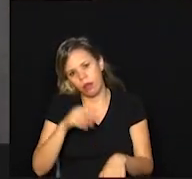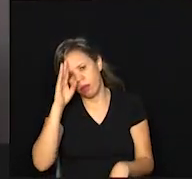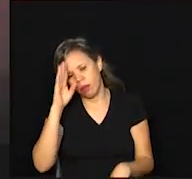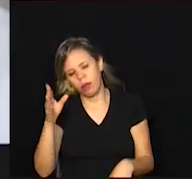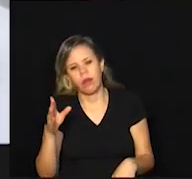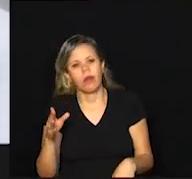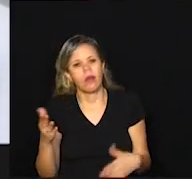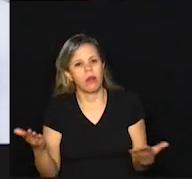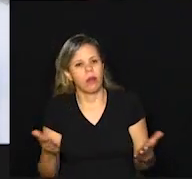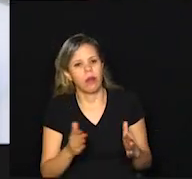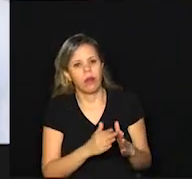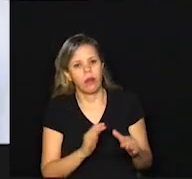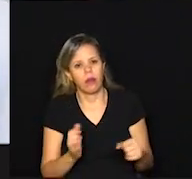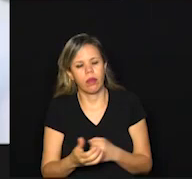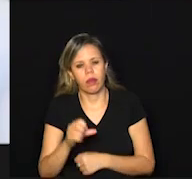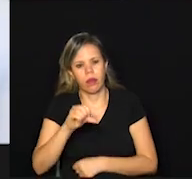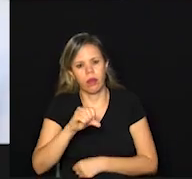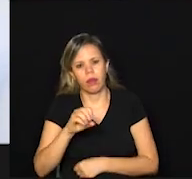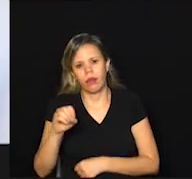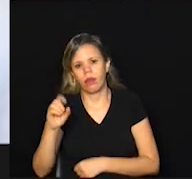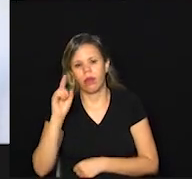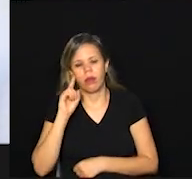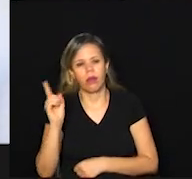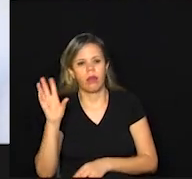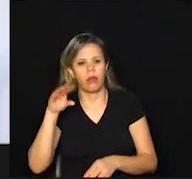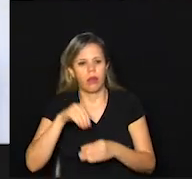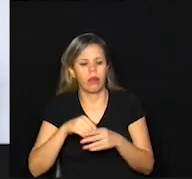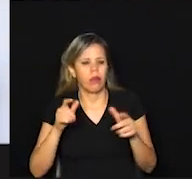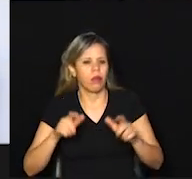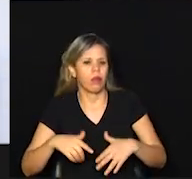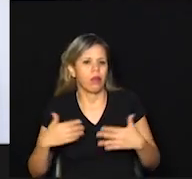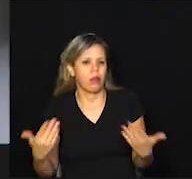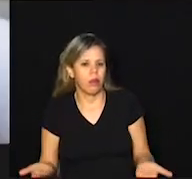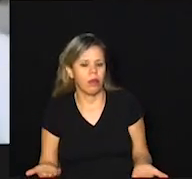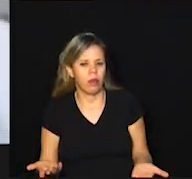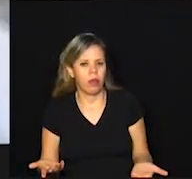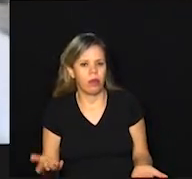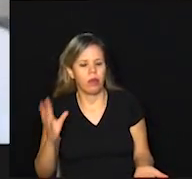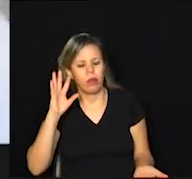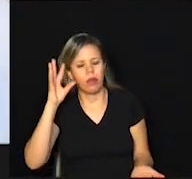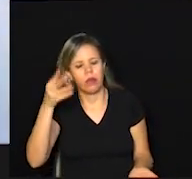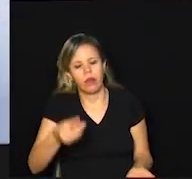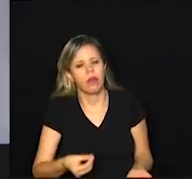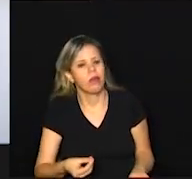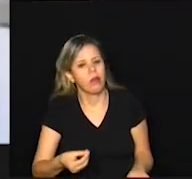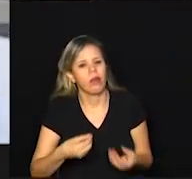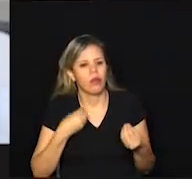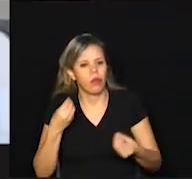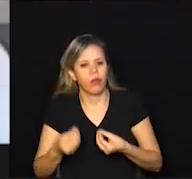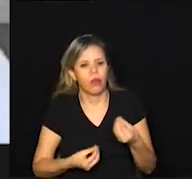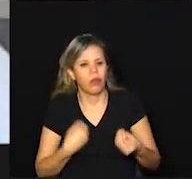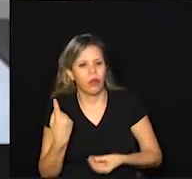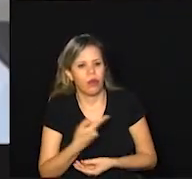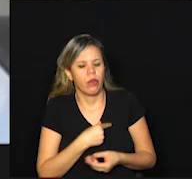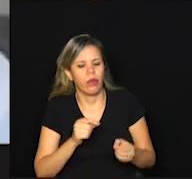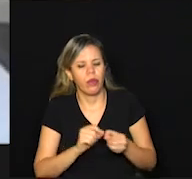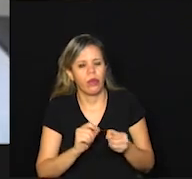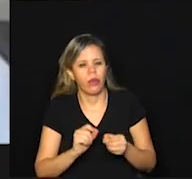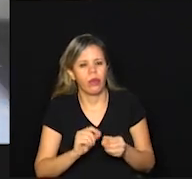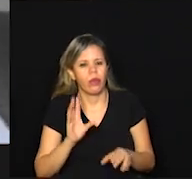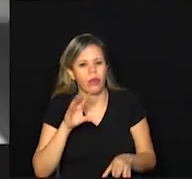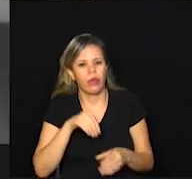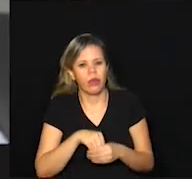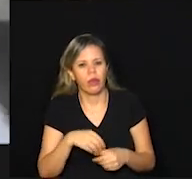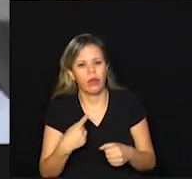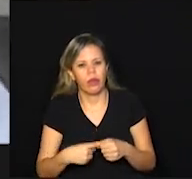nesse momento vai responder minha que são 90 e poucos dias dentro desses passos mas é entender que como a gente faz para dentro